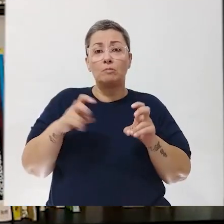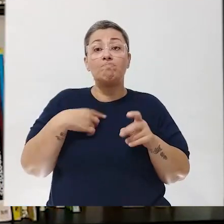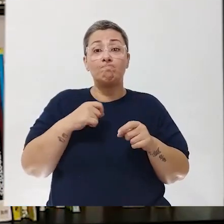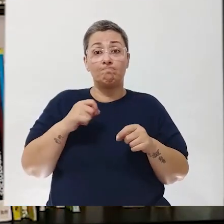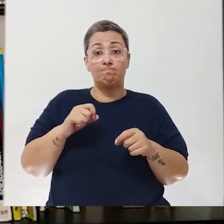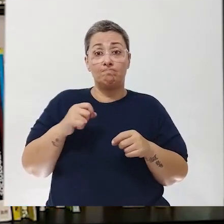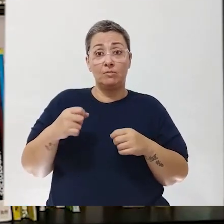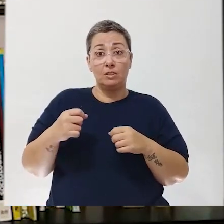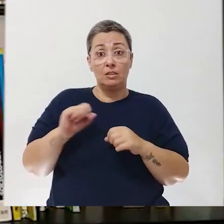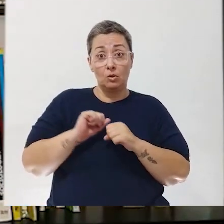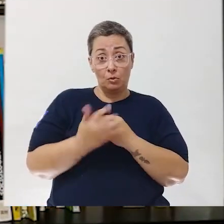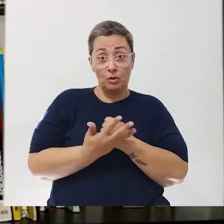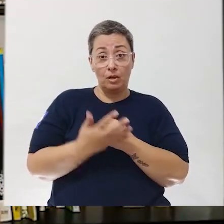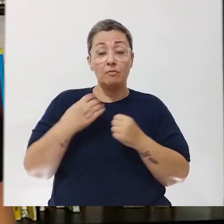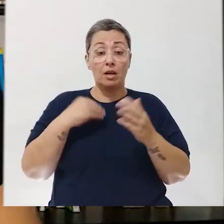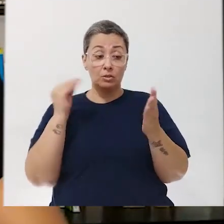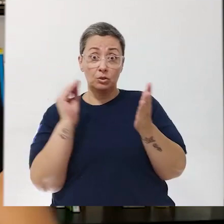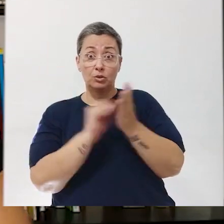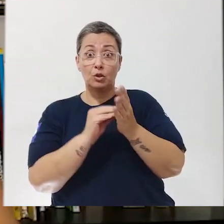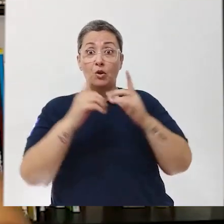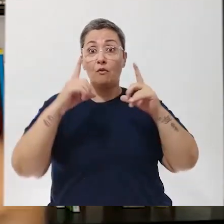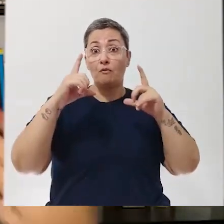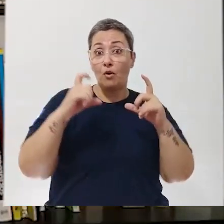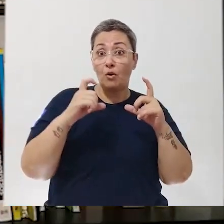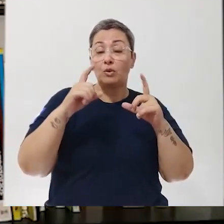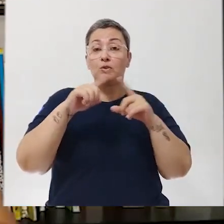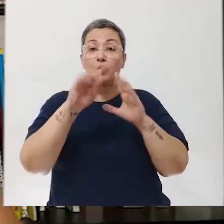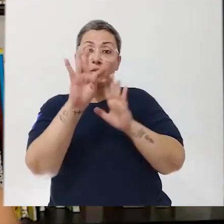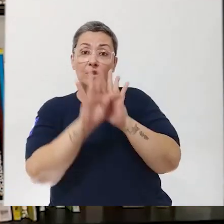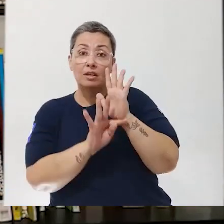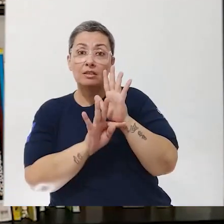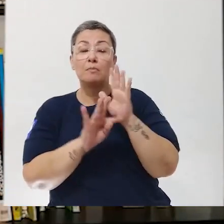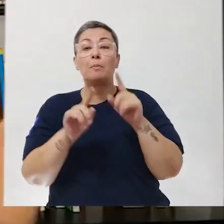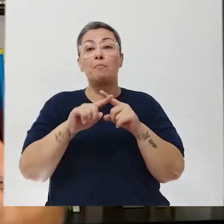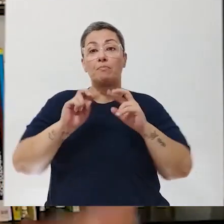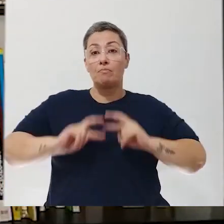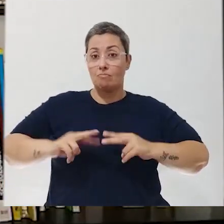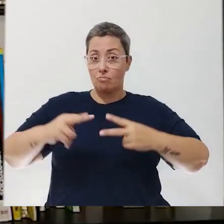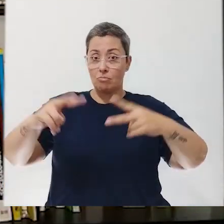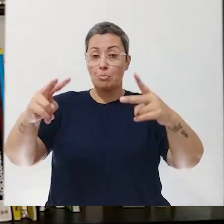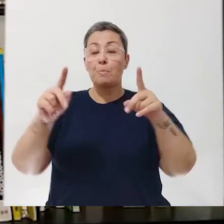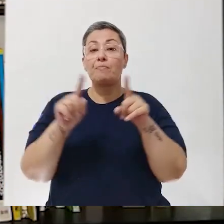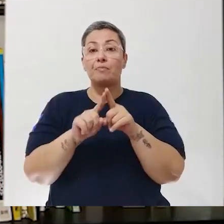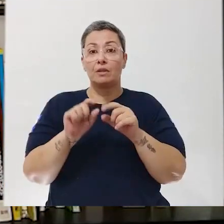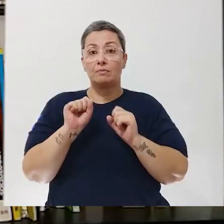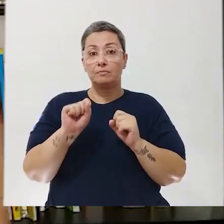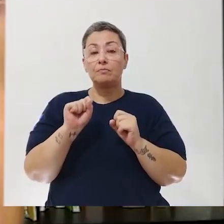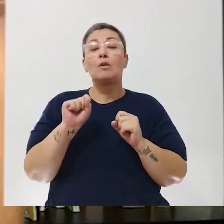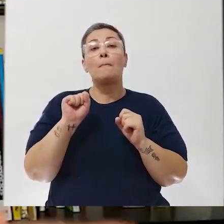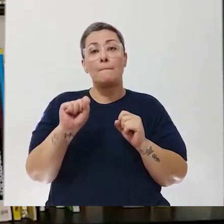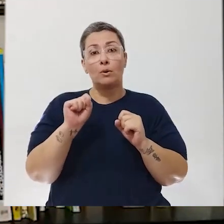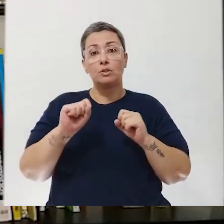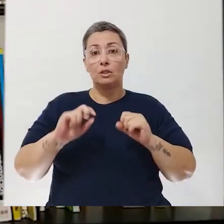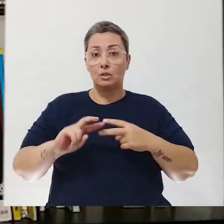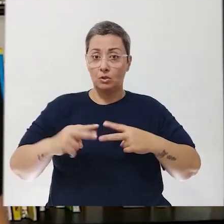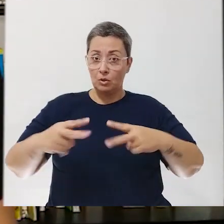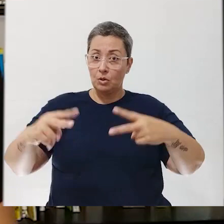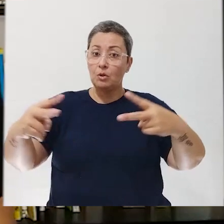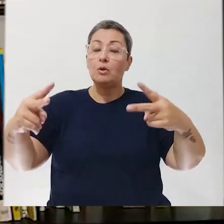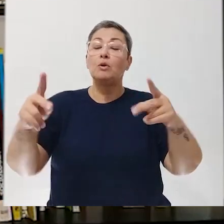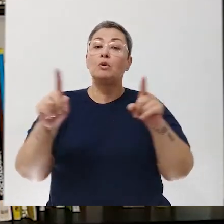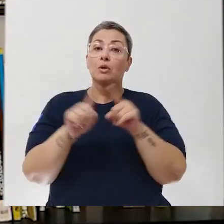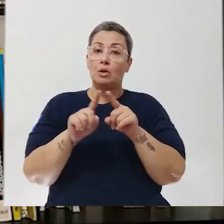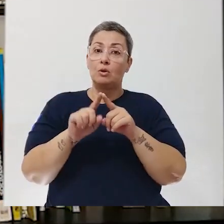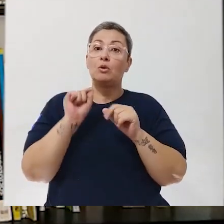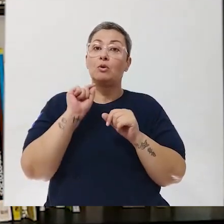sobre esse assunto? Façam um registro através de fotos, textos, né? E compartilhem. Vocês podem compartilhar o que